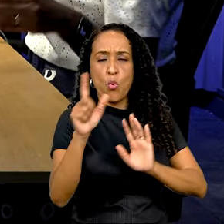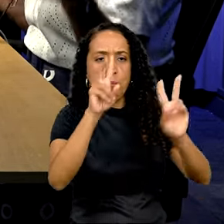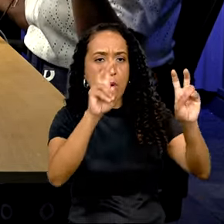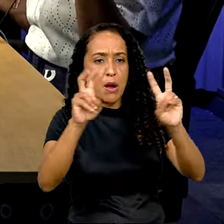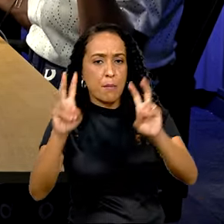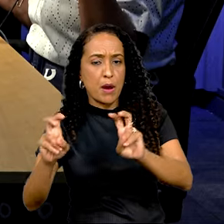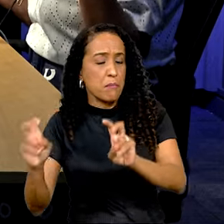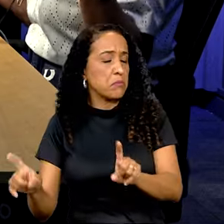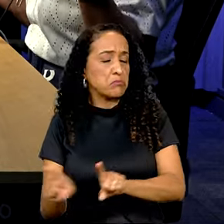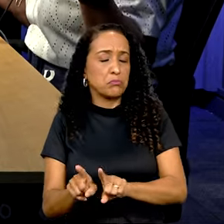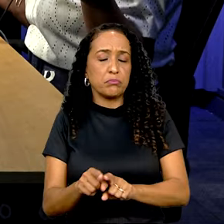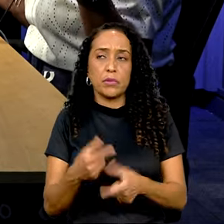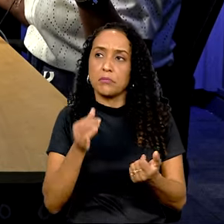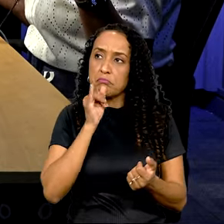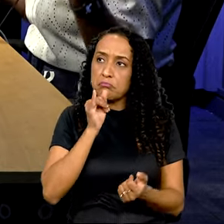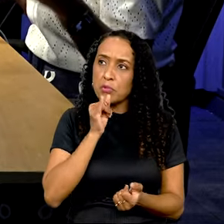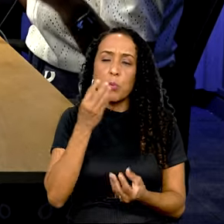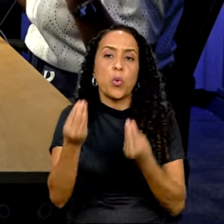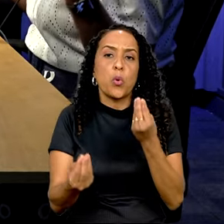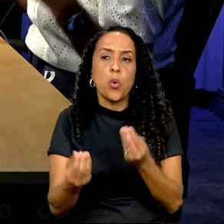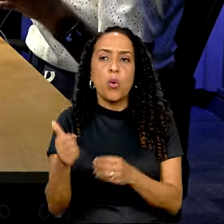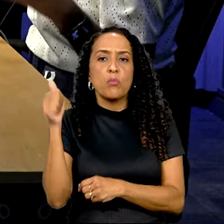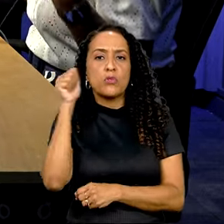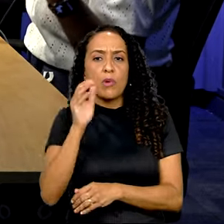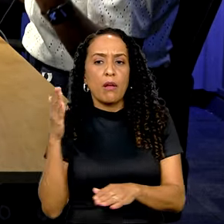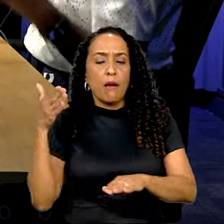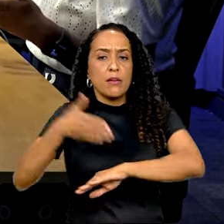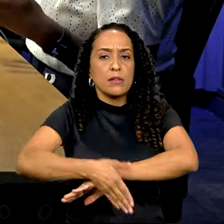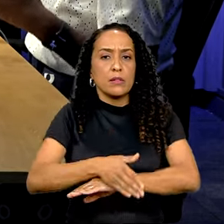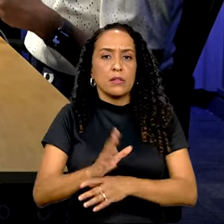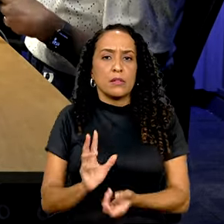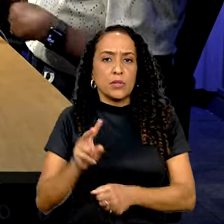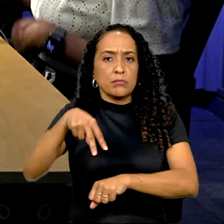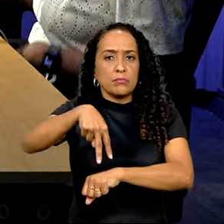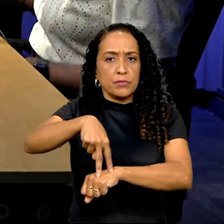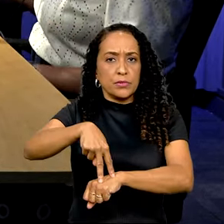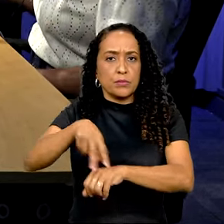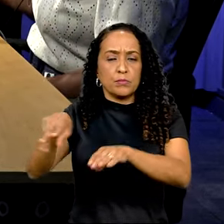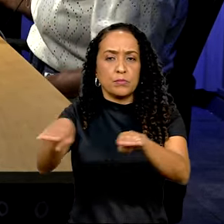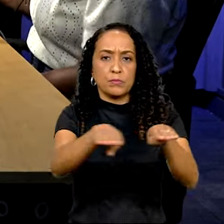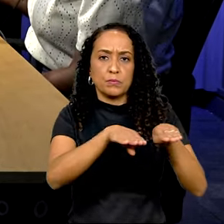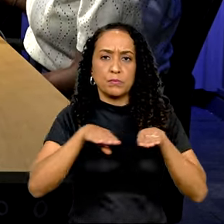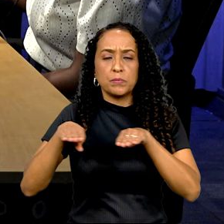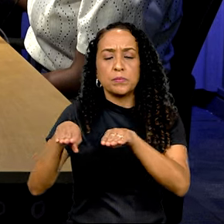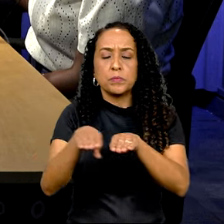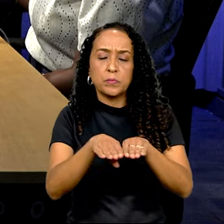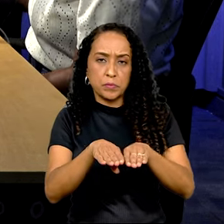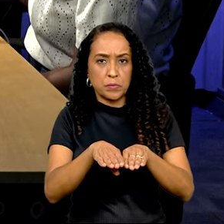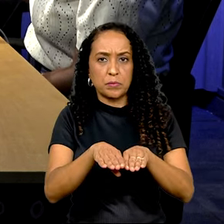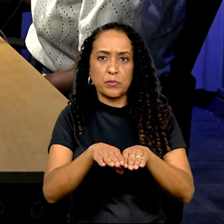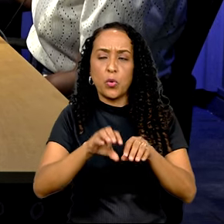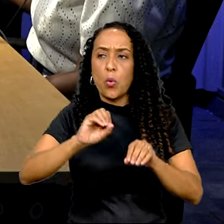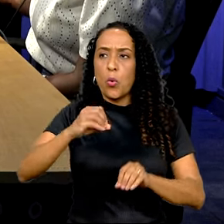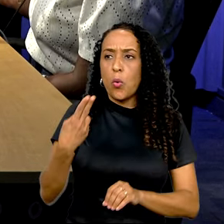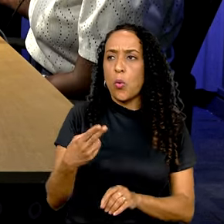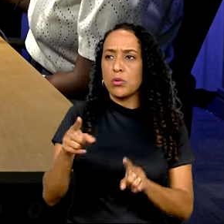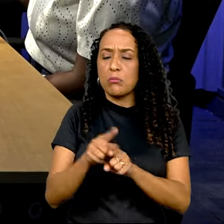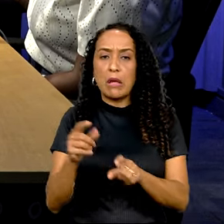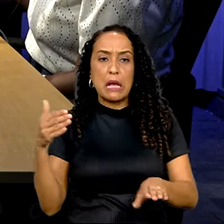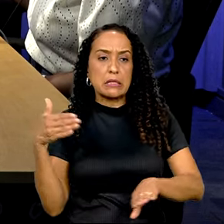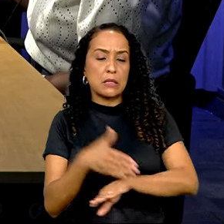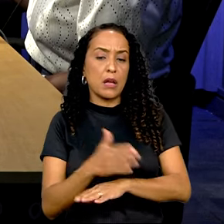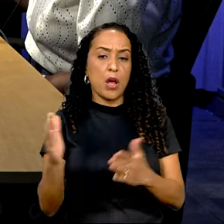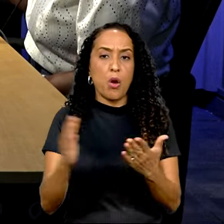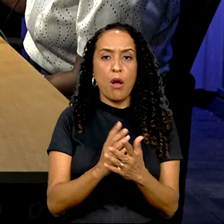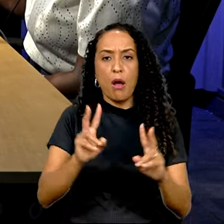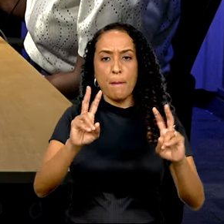impactar em como essas mulheres acabam acessando e se colocando de forma igualitária eh ou mesmo né acessando